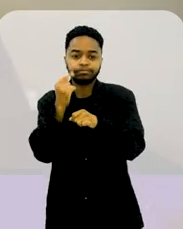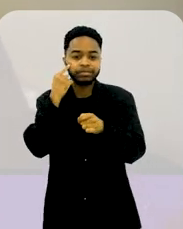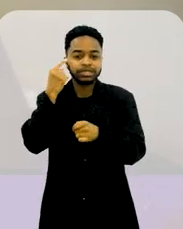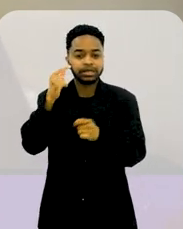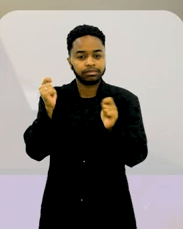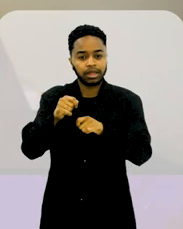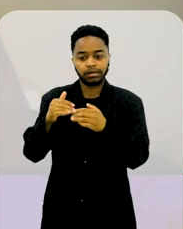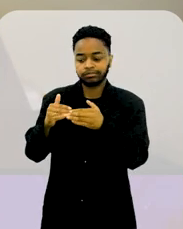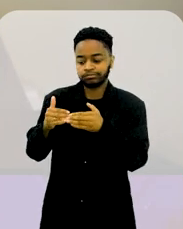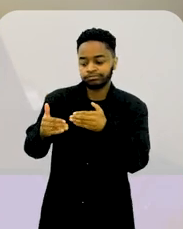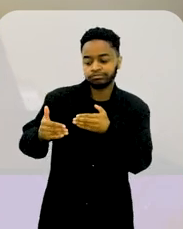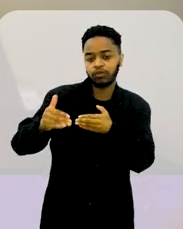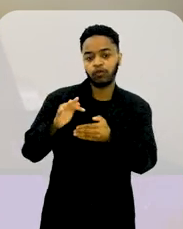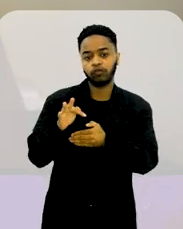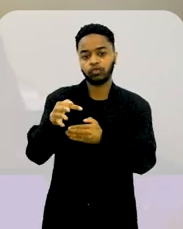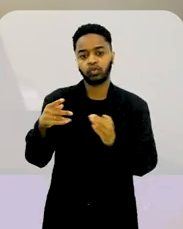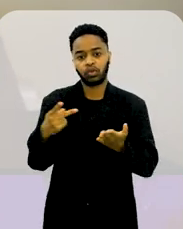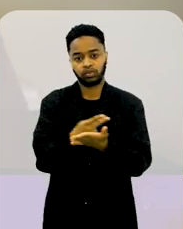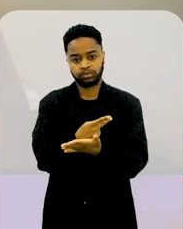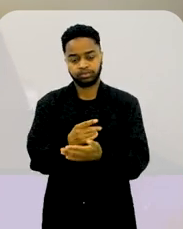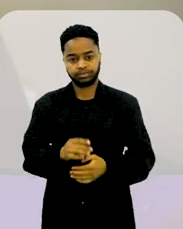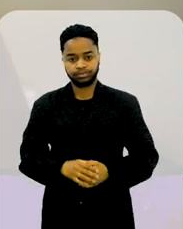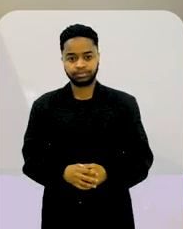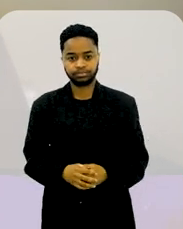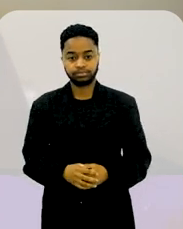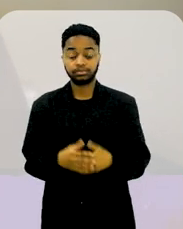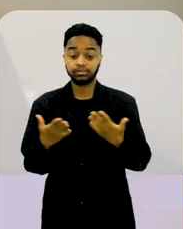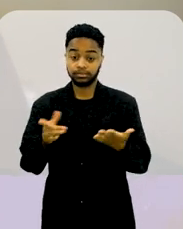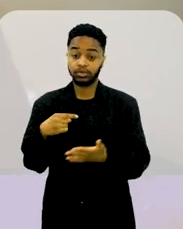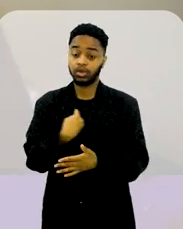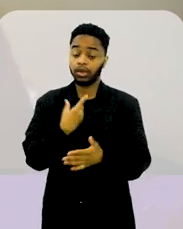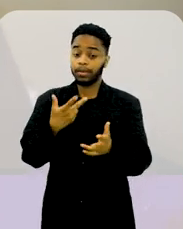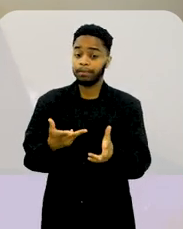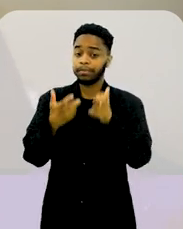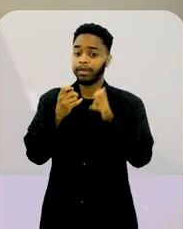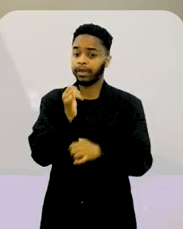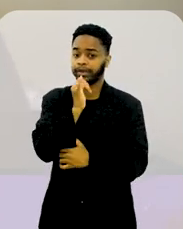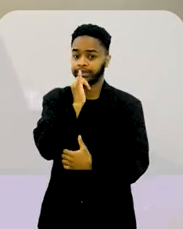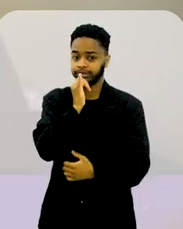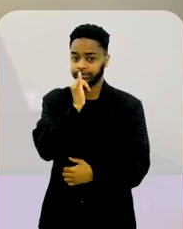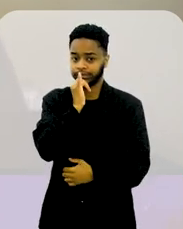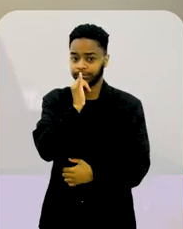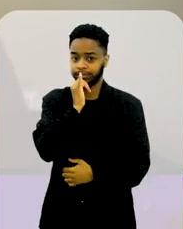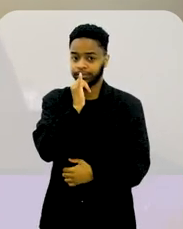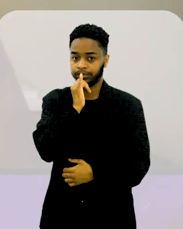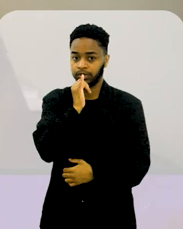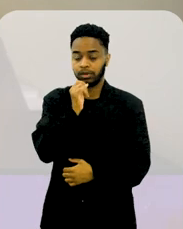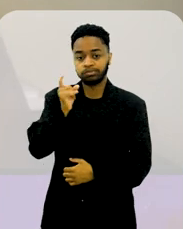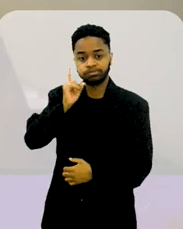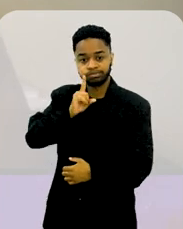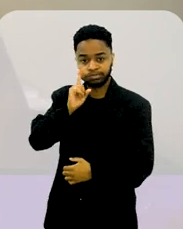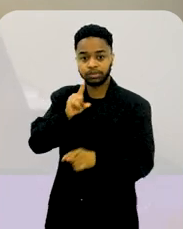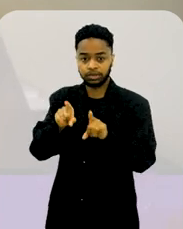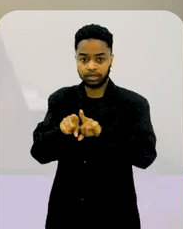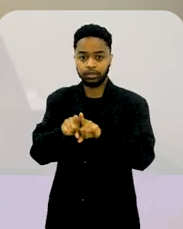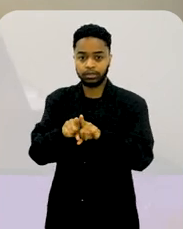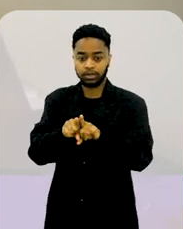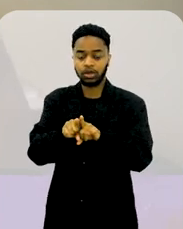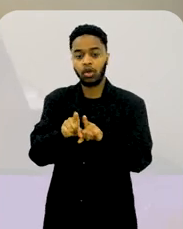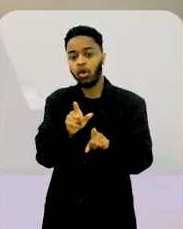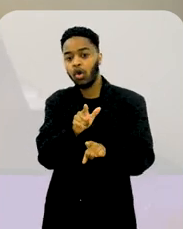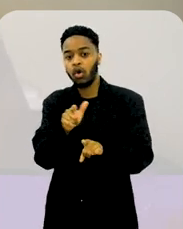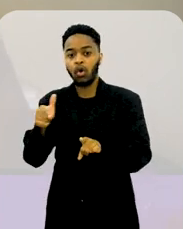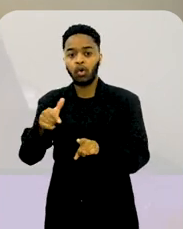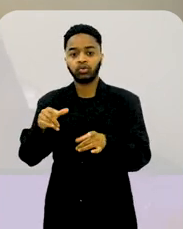em futuro próximo a gente vê aí é o exemplo do norte-americano também o